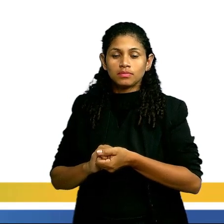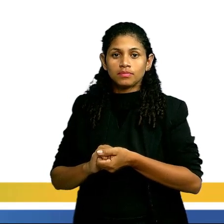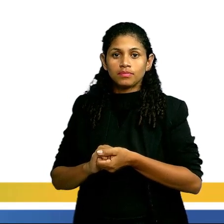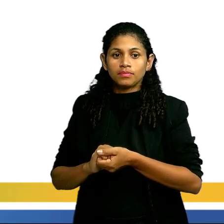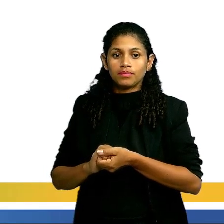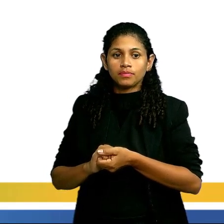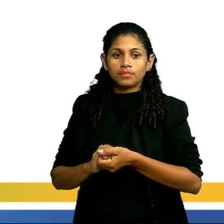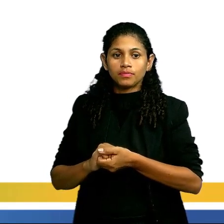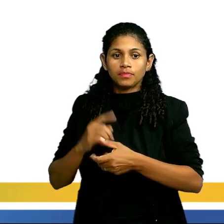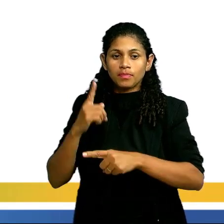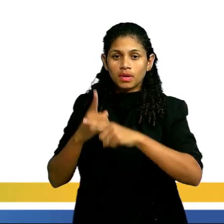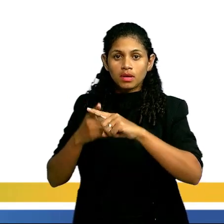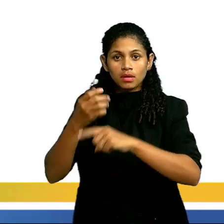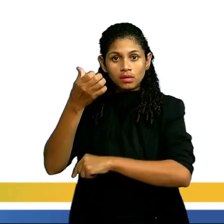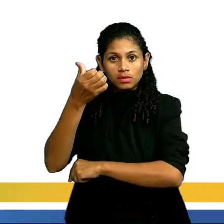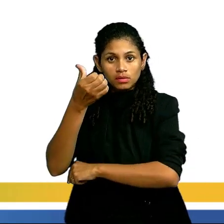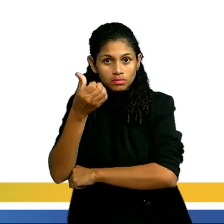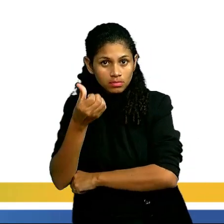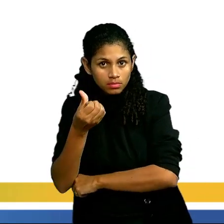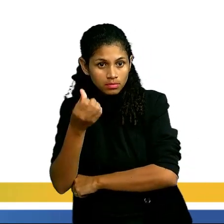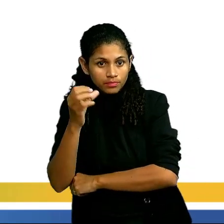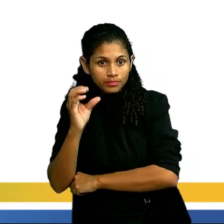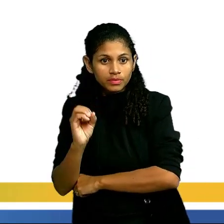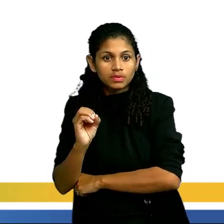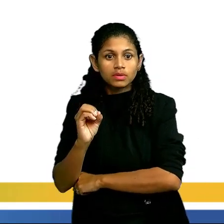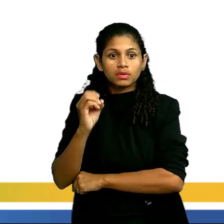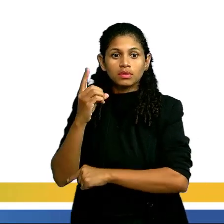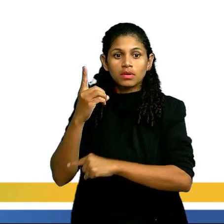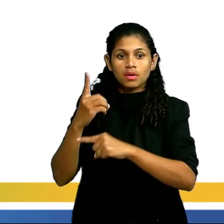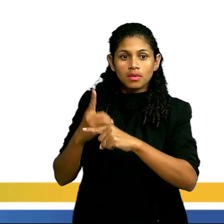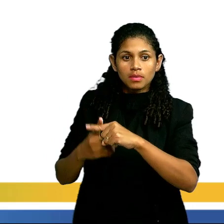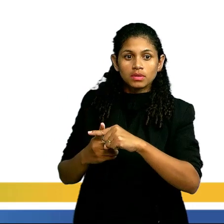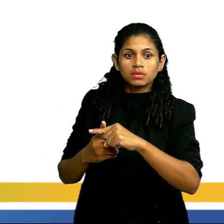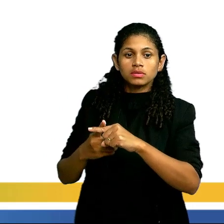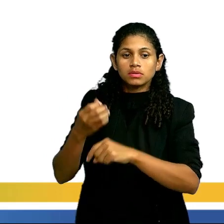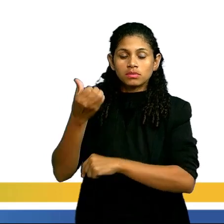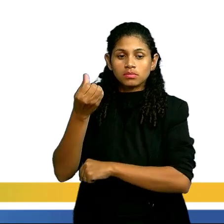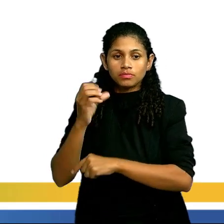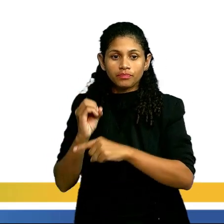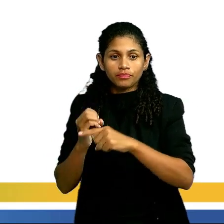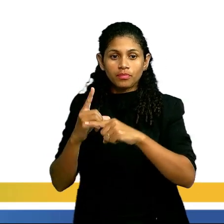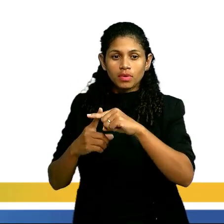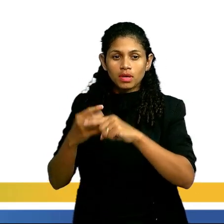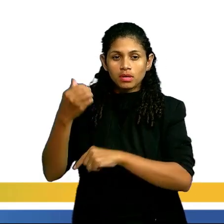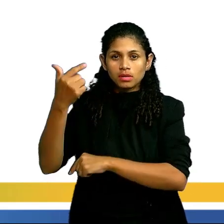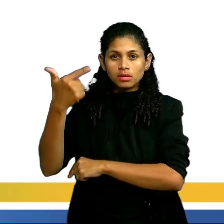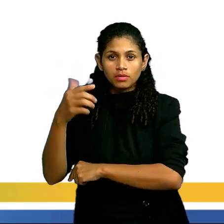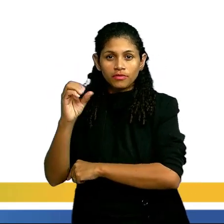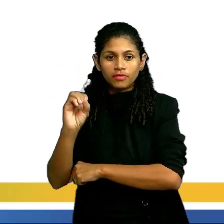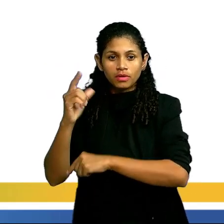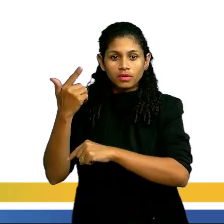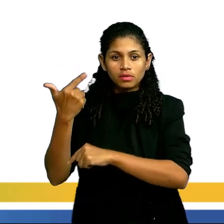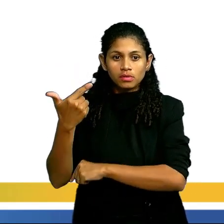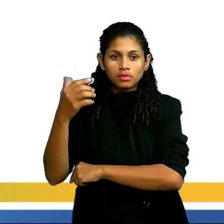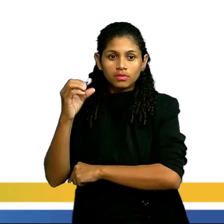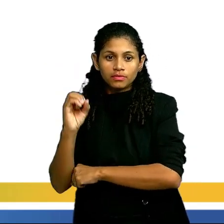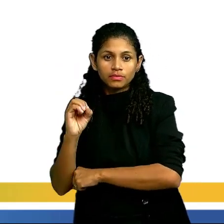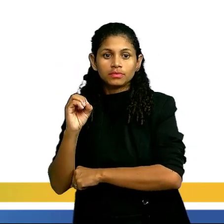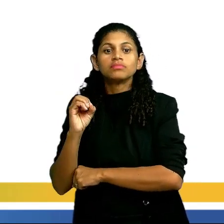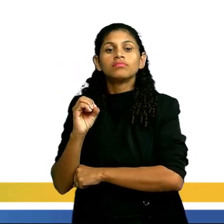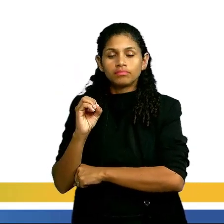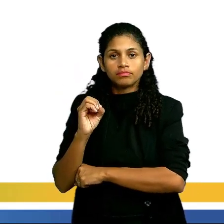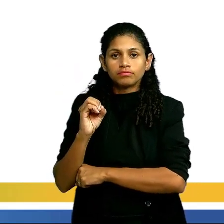Nós temos ali embaixo 60 mais 60 mais 20 mais 20 mais 160. Todos eles